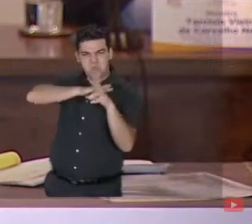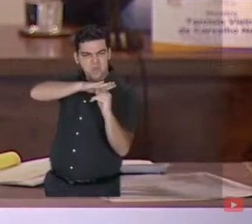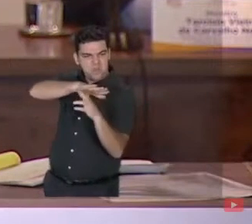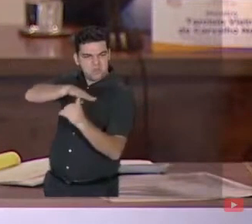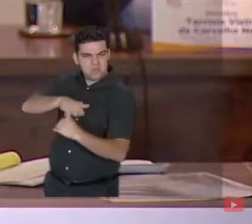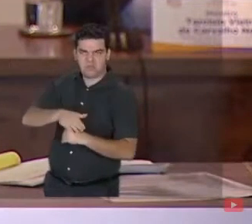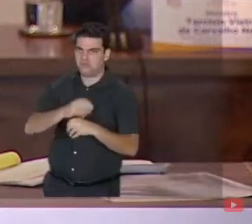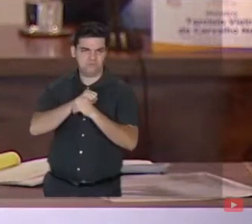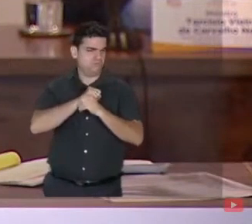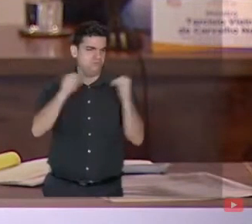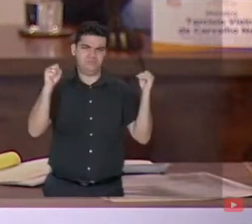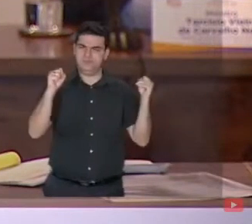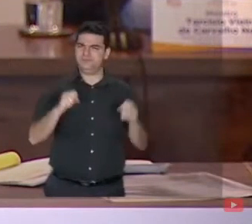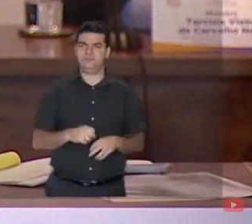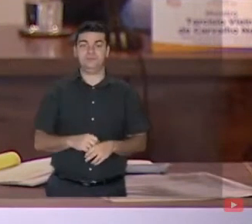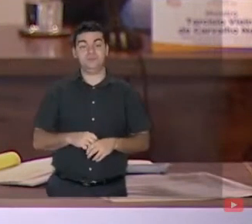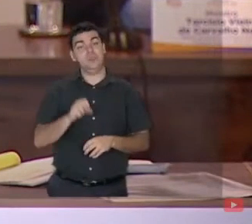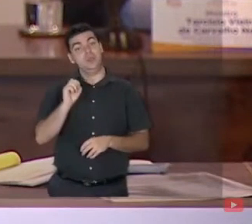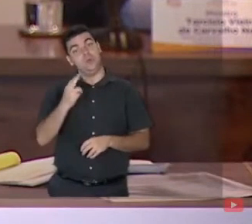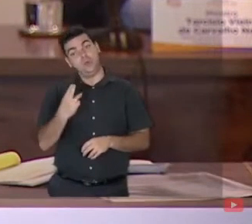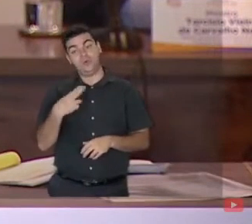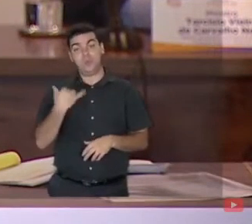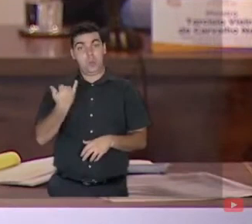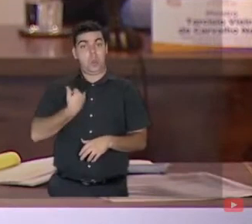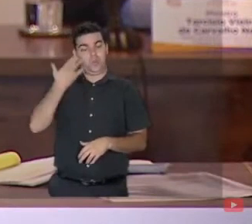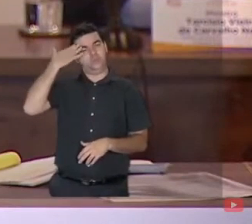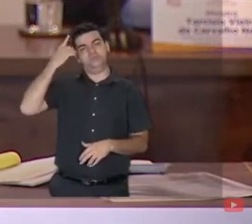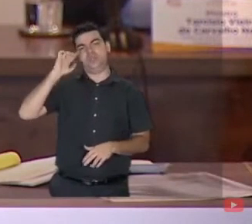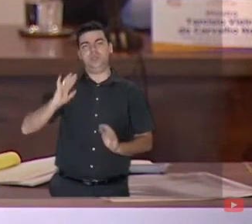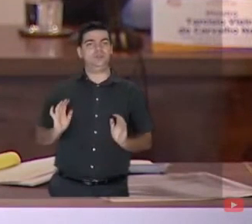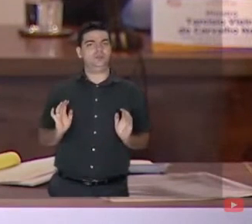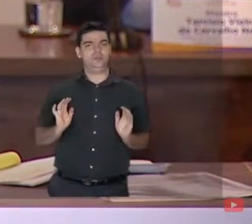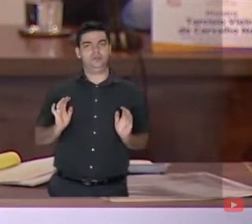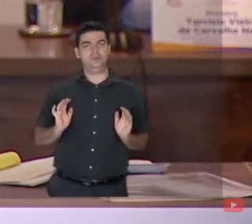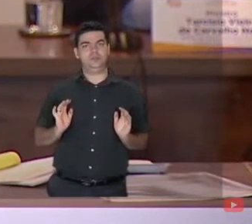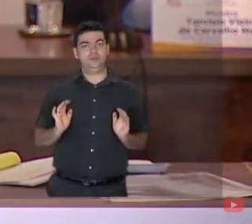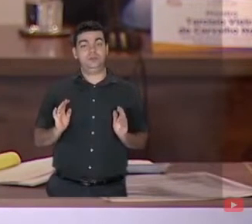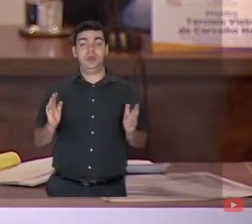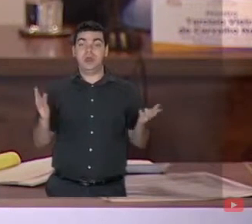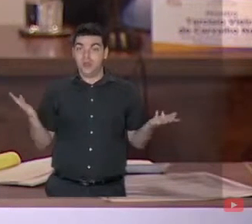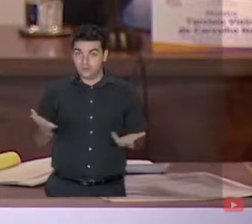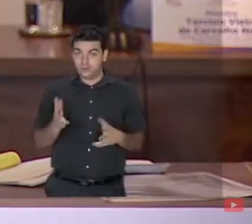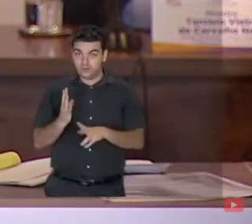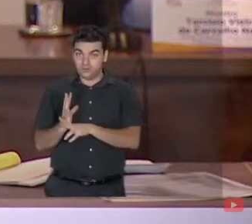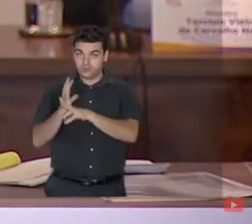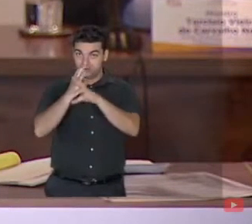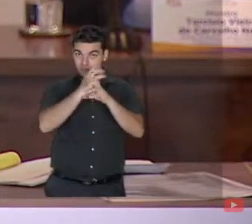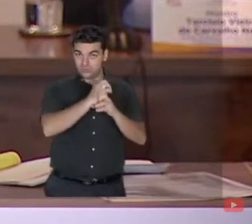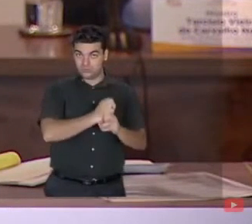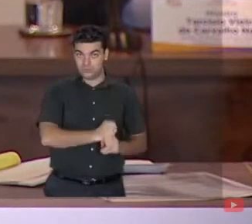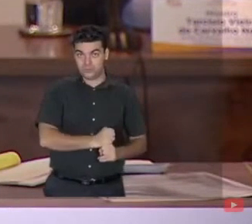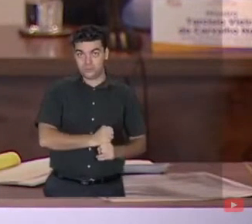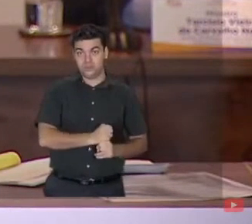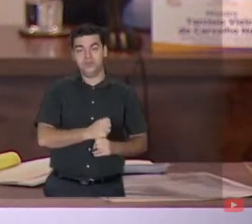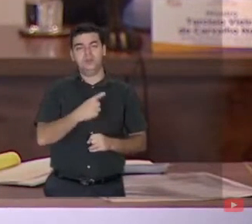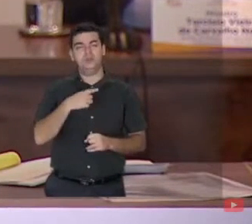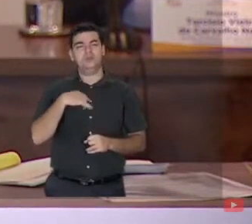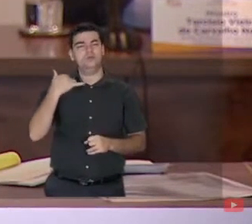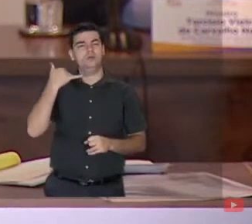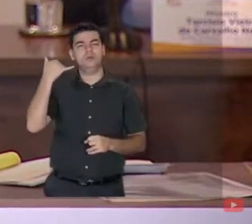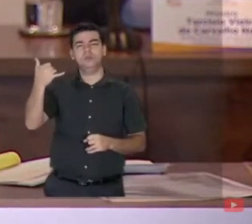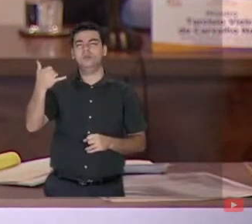à rede fechada que tenha sido noticiada. Quanto à apuração, eu mesmo conversei hoje com